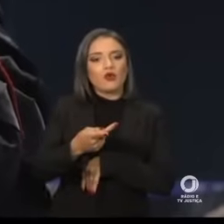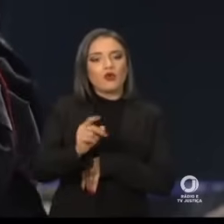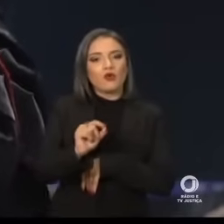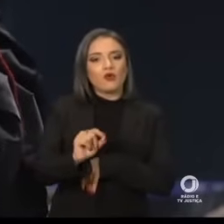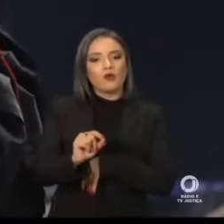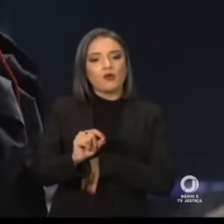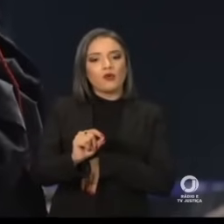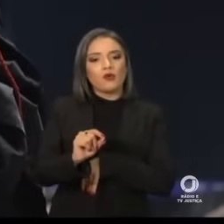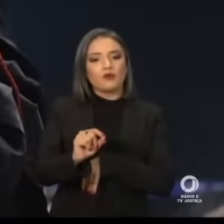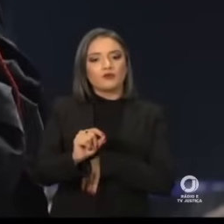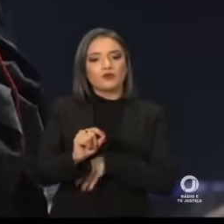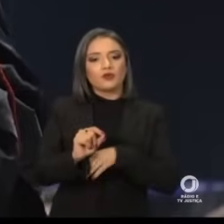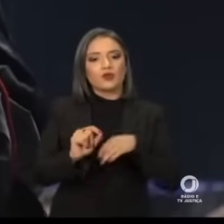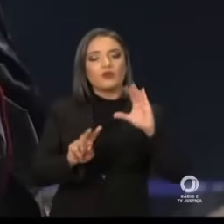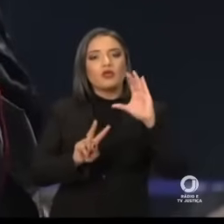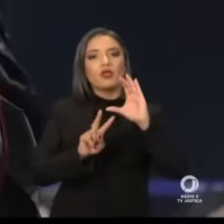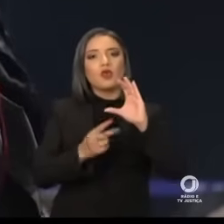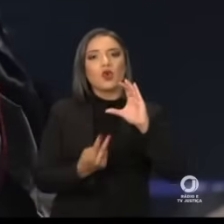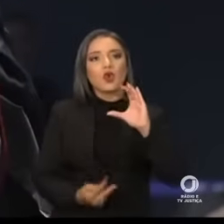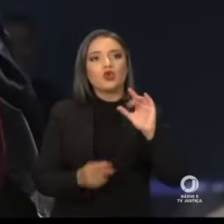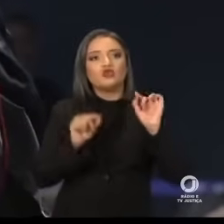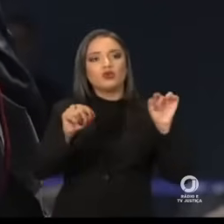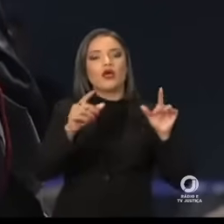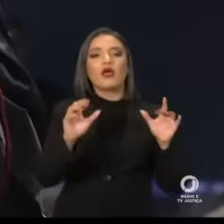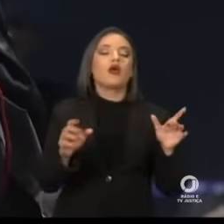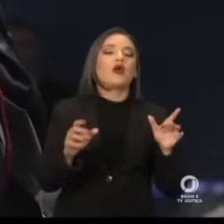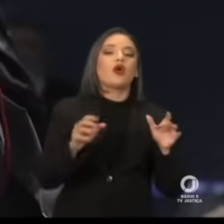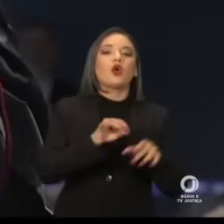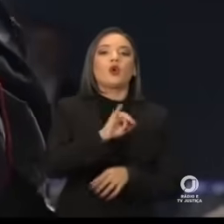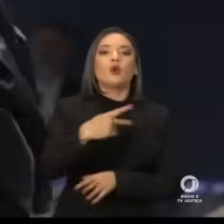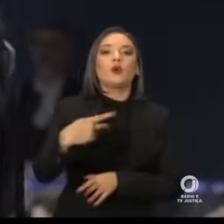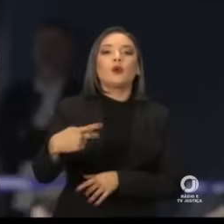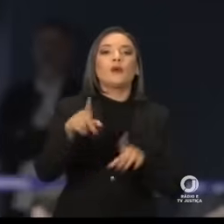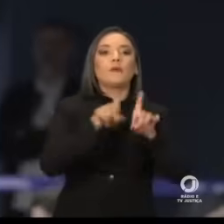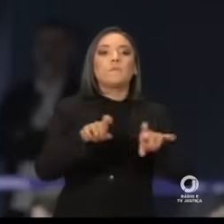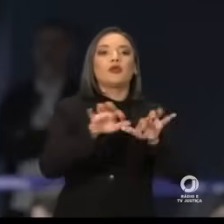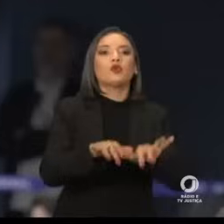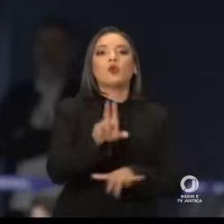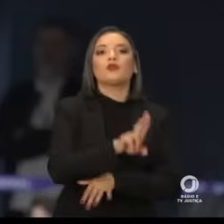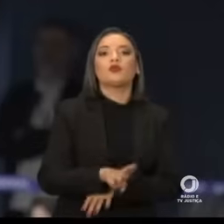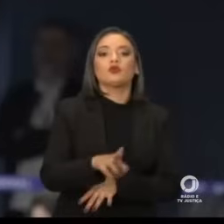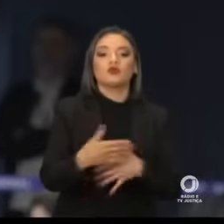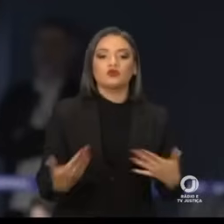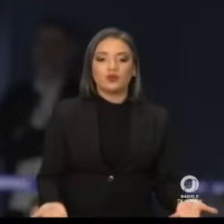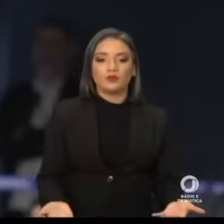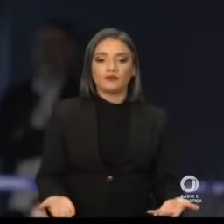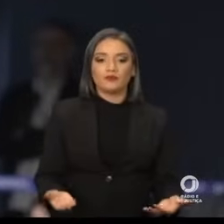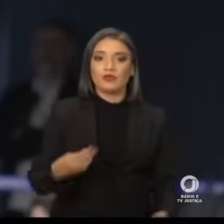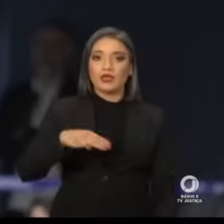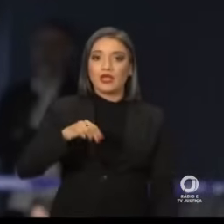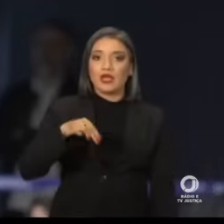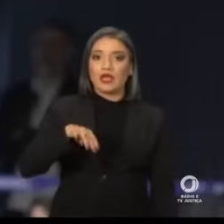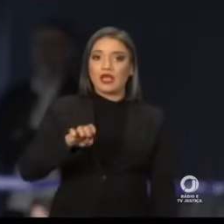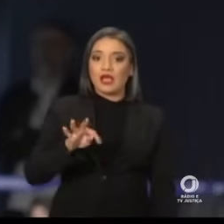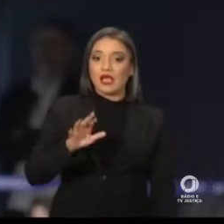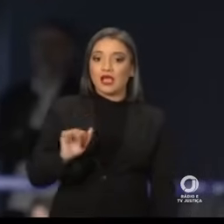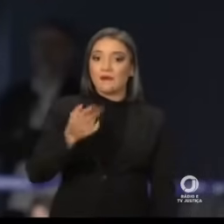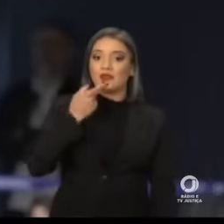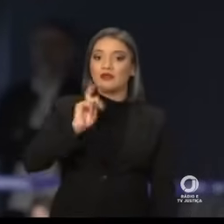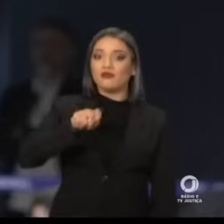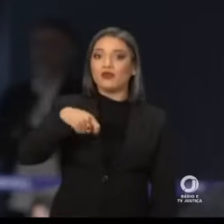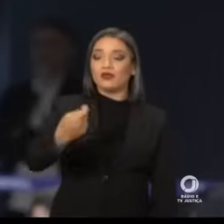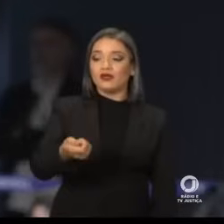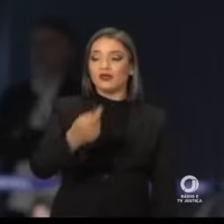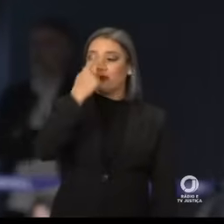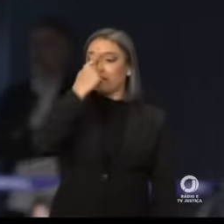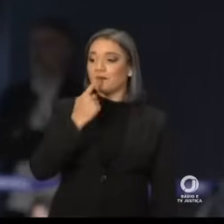os códigos dos computadores que utilizaram. A Meta disse quem abriu o perfil. Perfil falso,